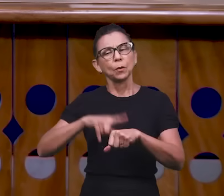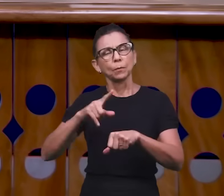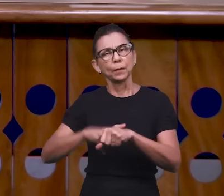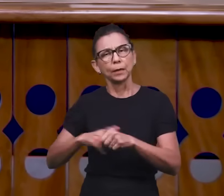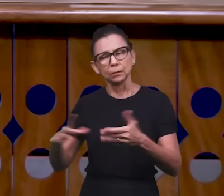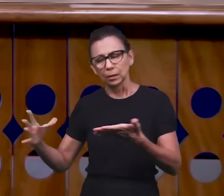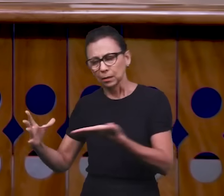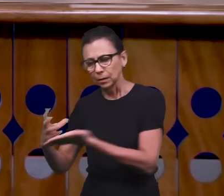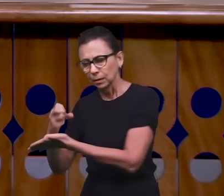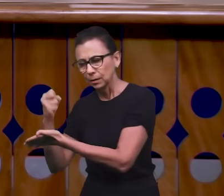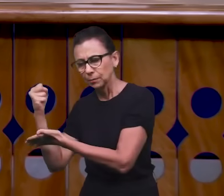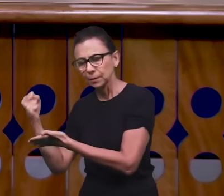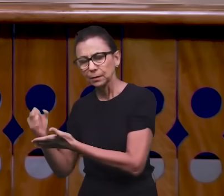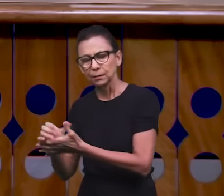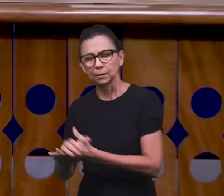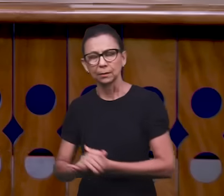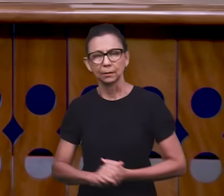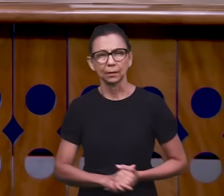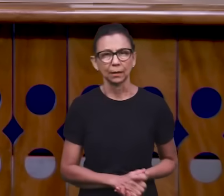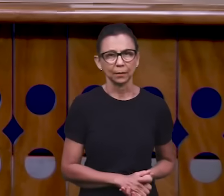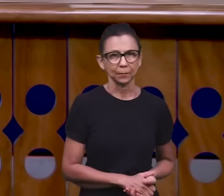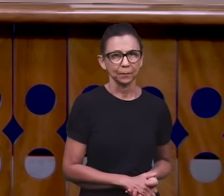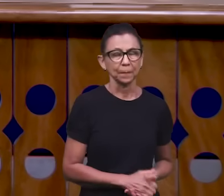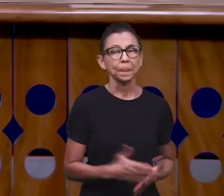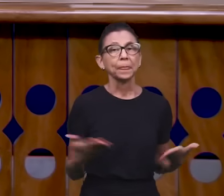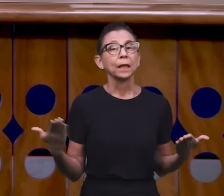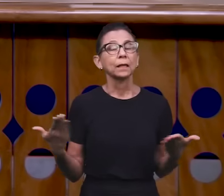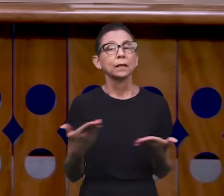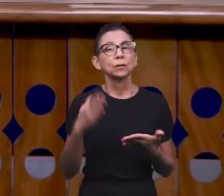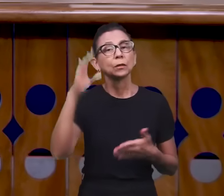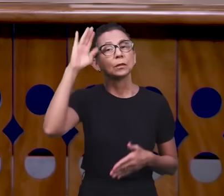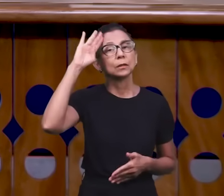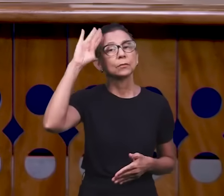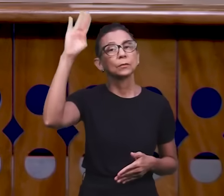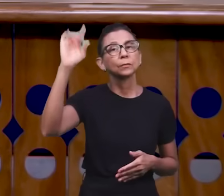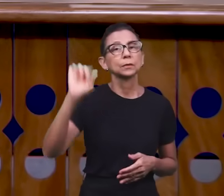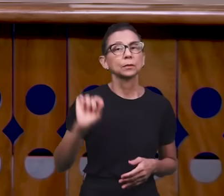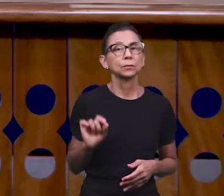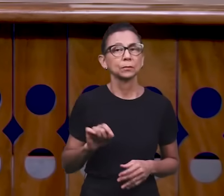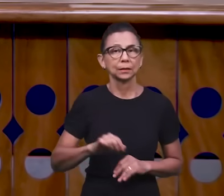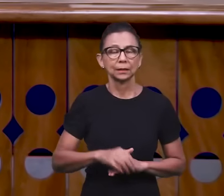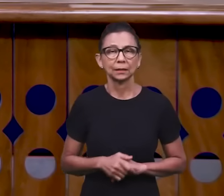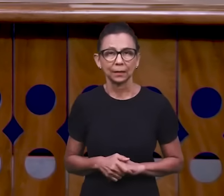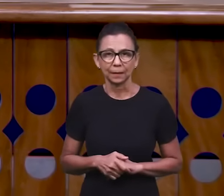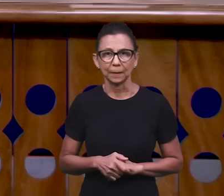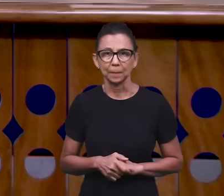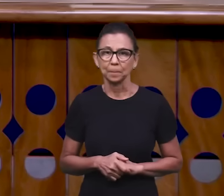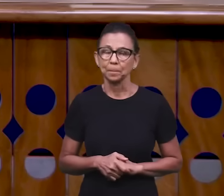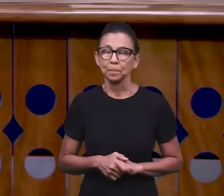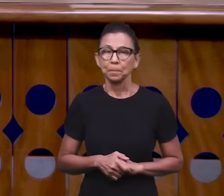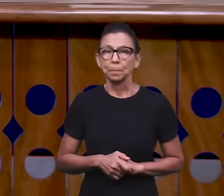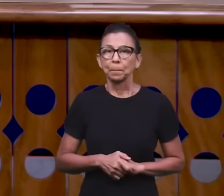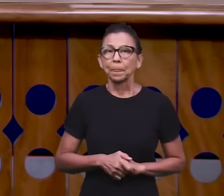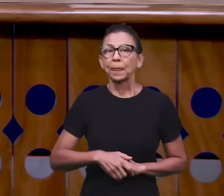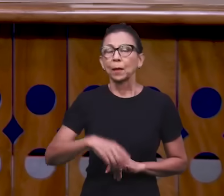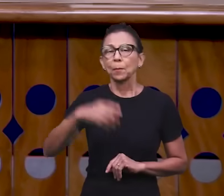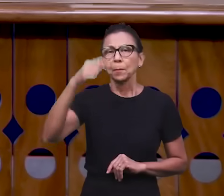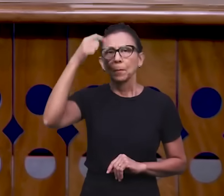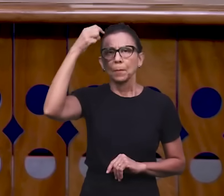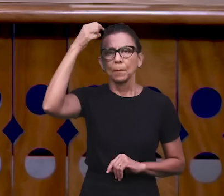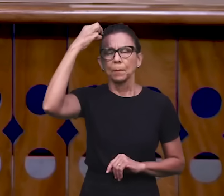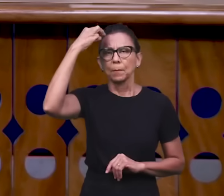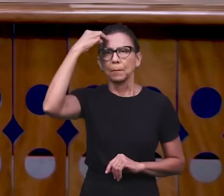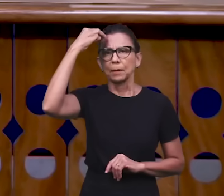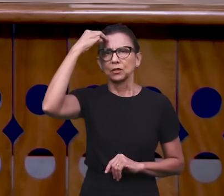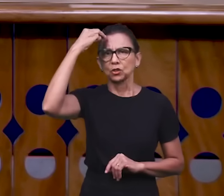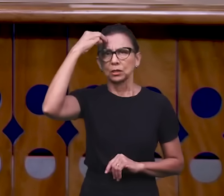está madura a seara. A troca de instrumentos nessa hora é fundamental, porque também é uma troca de mentalidade. Não